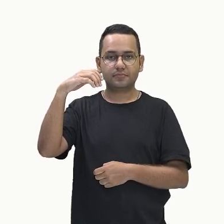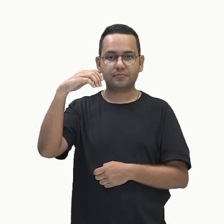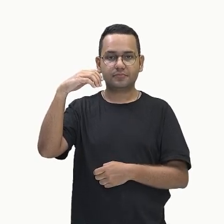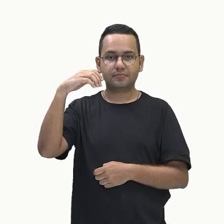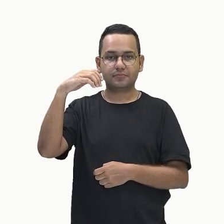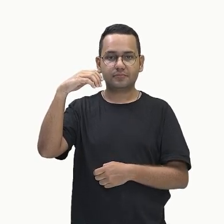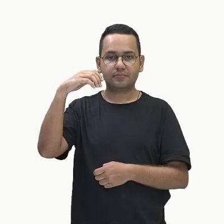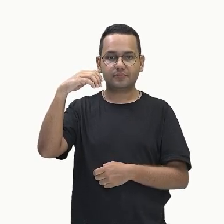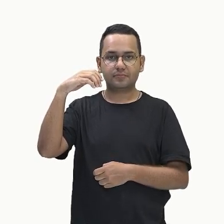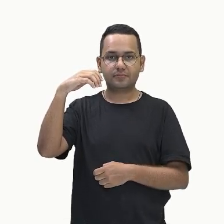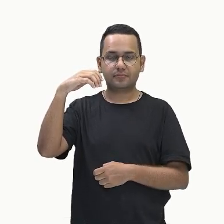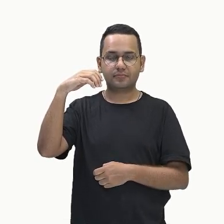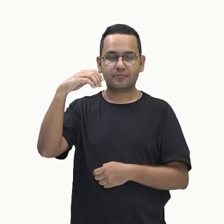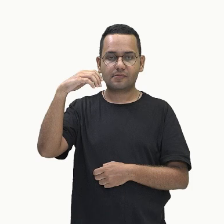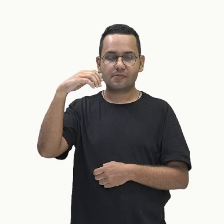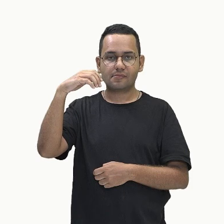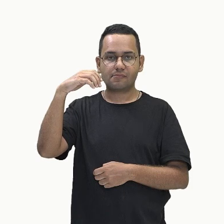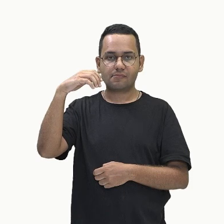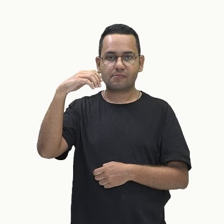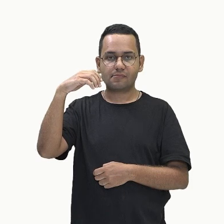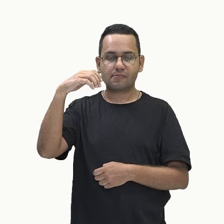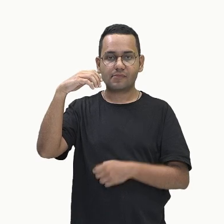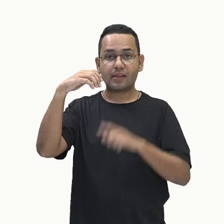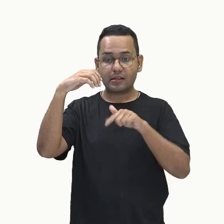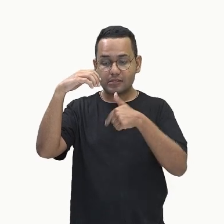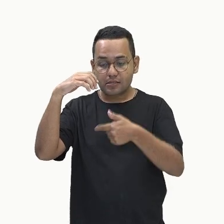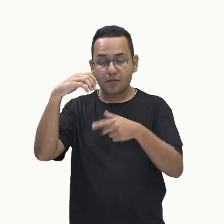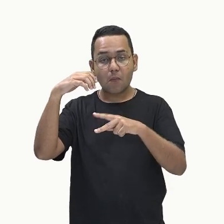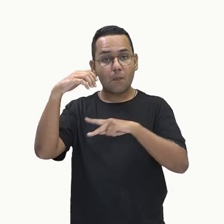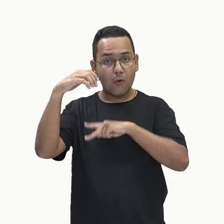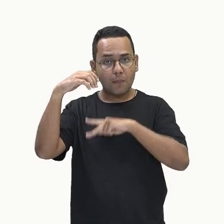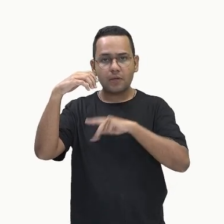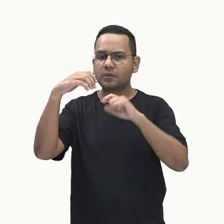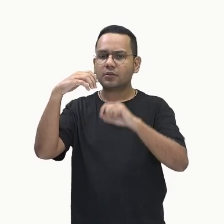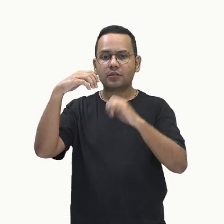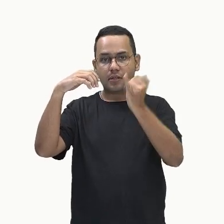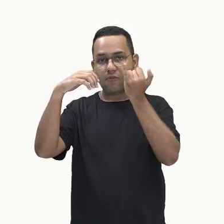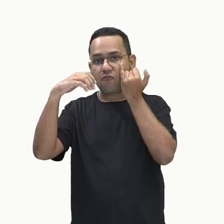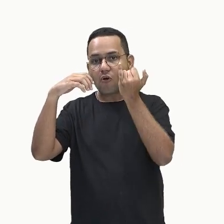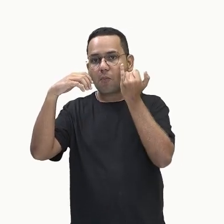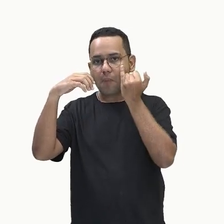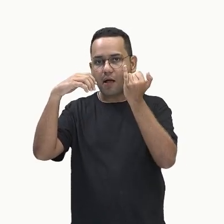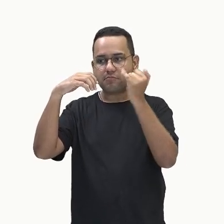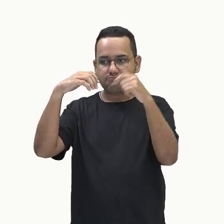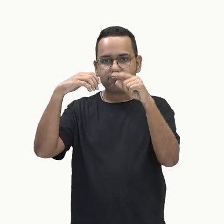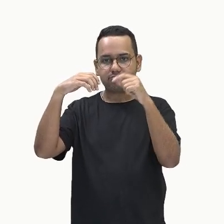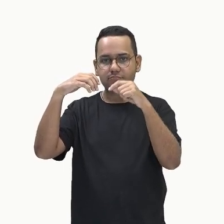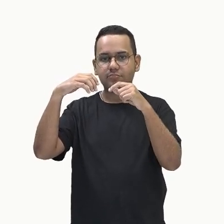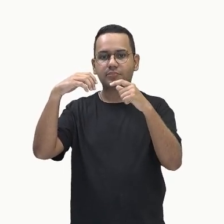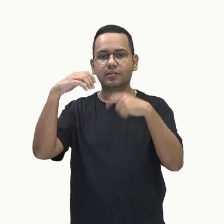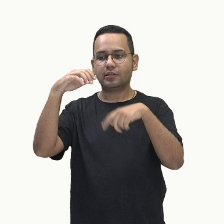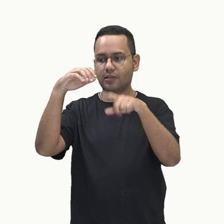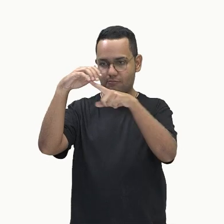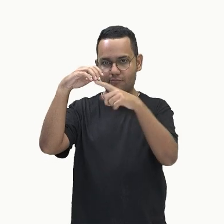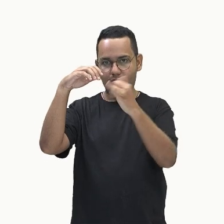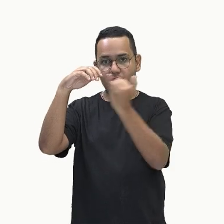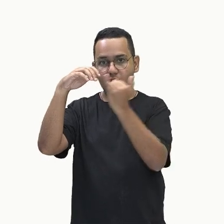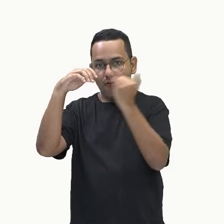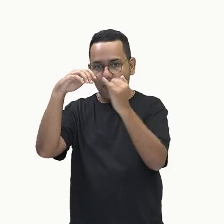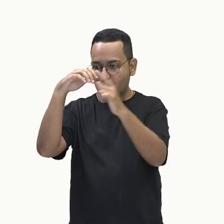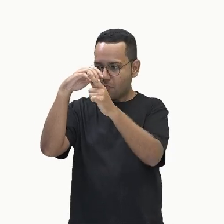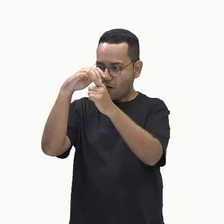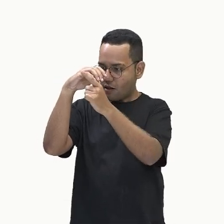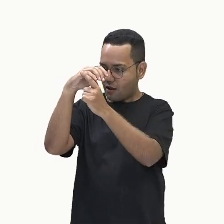os comandos que foram mandados pelo nosso cérebro, pelo nosso tronco e